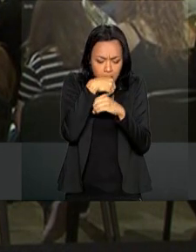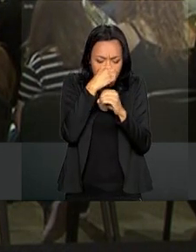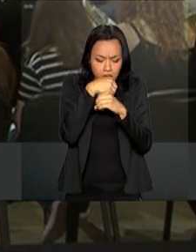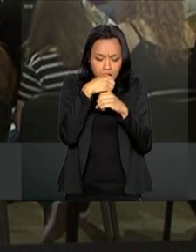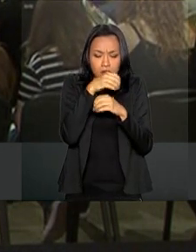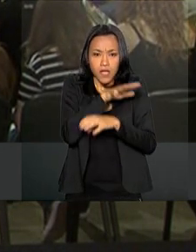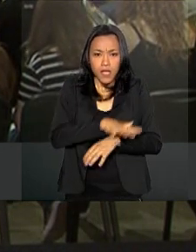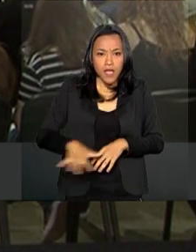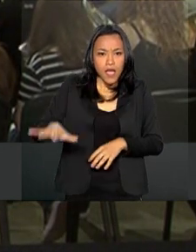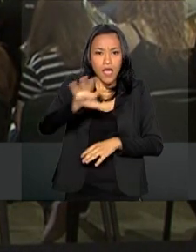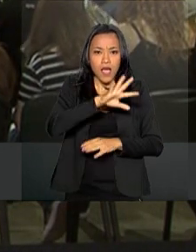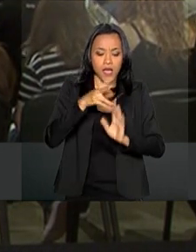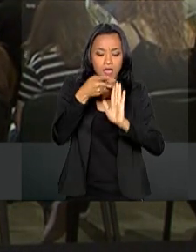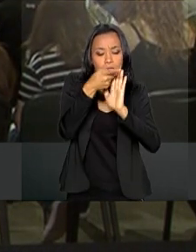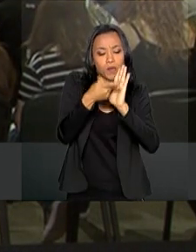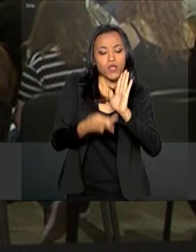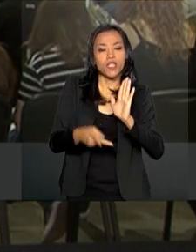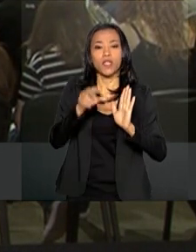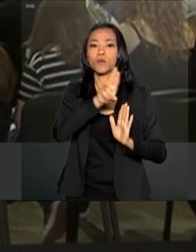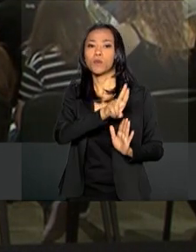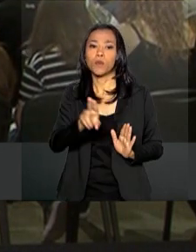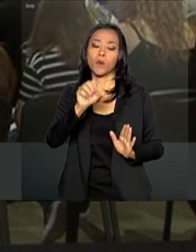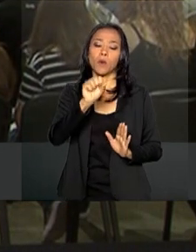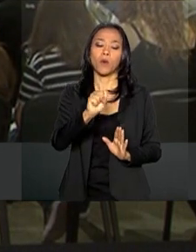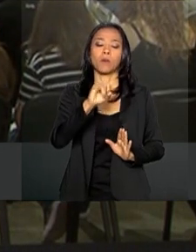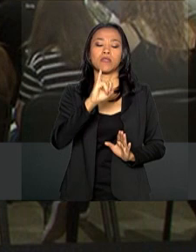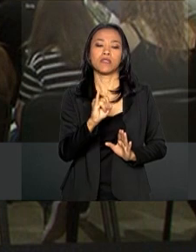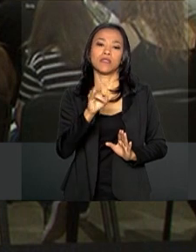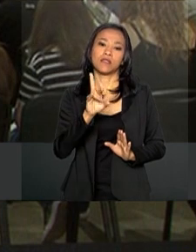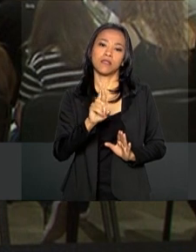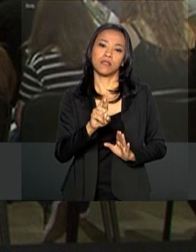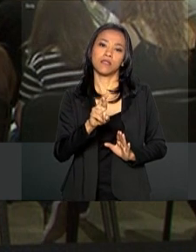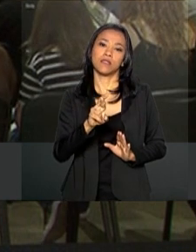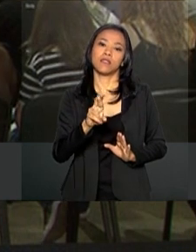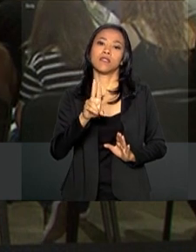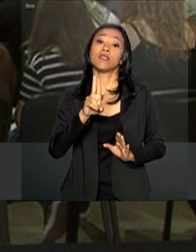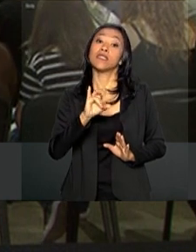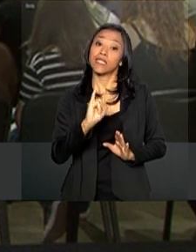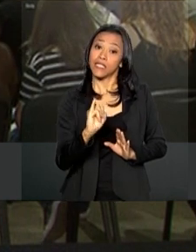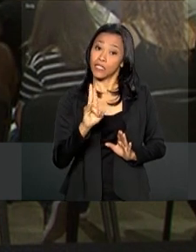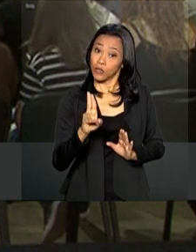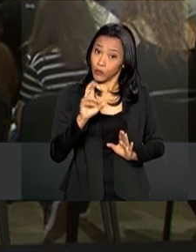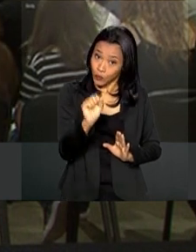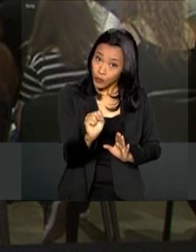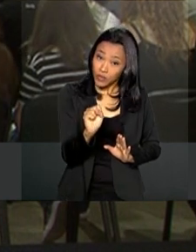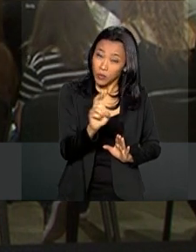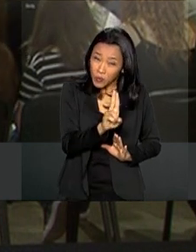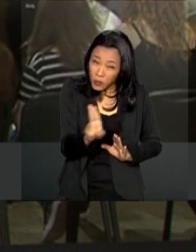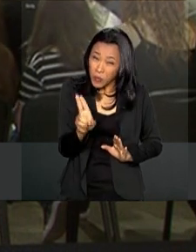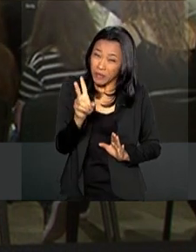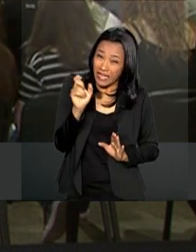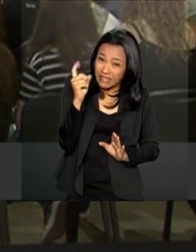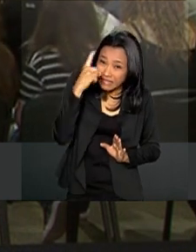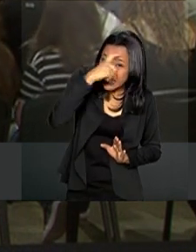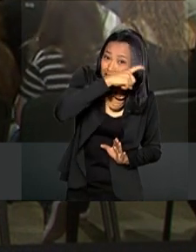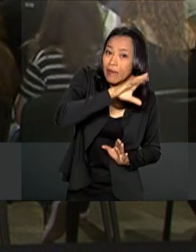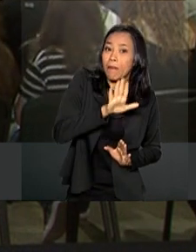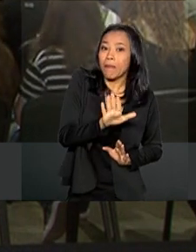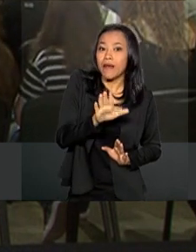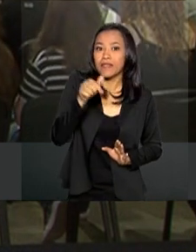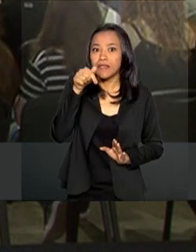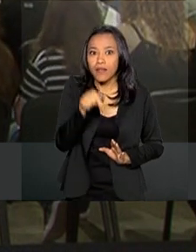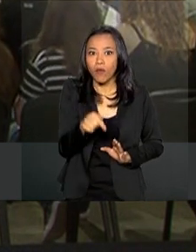luz síncronton, um acelerador de partículas que tem esse nome complicado, mas que na prática é como se fosse um